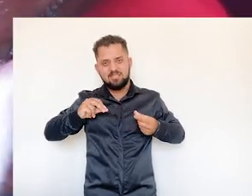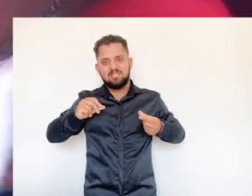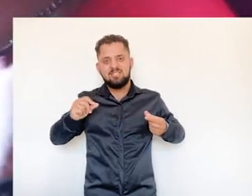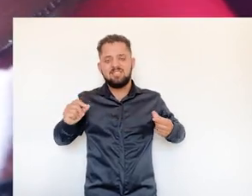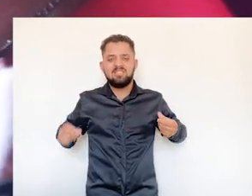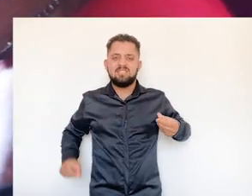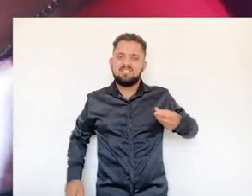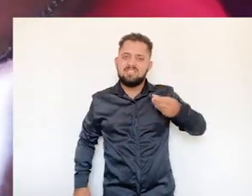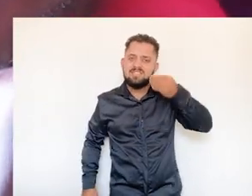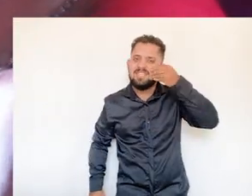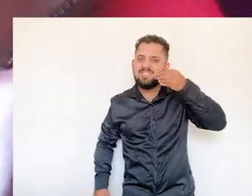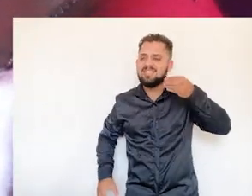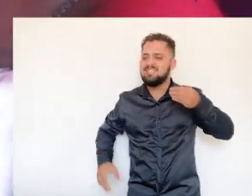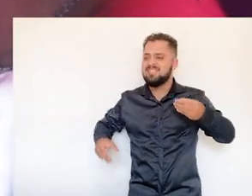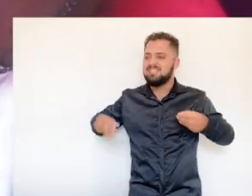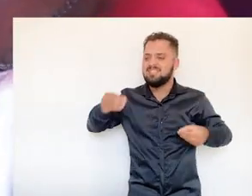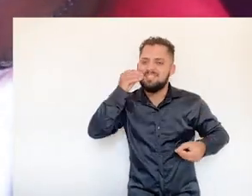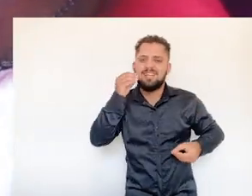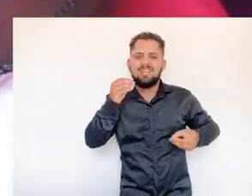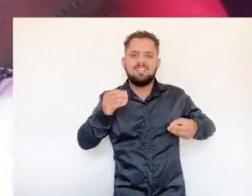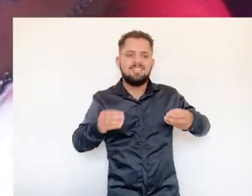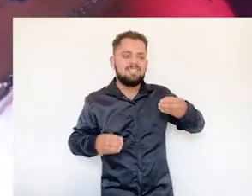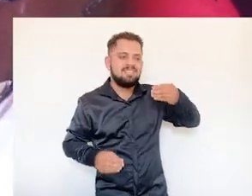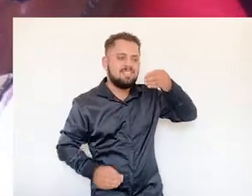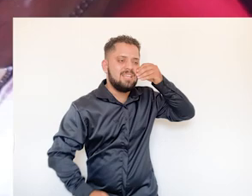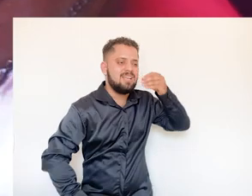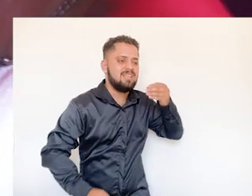tentando encontrar amor,